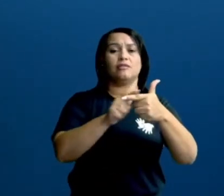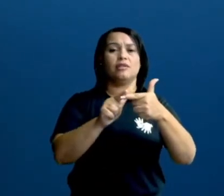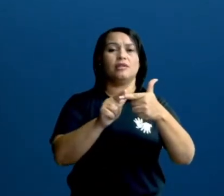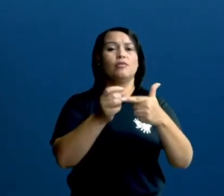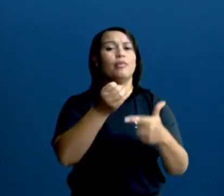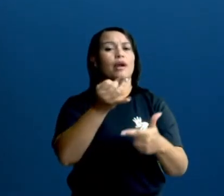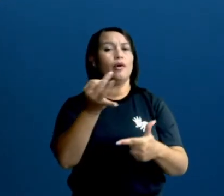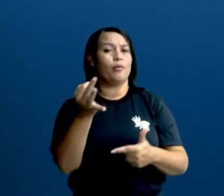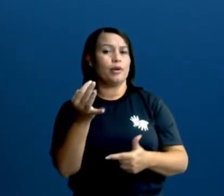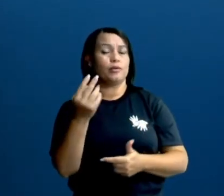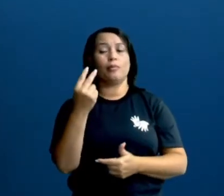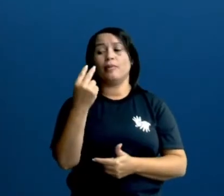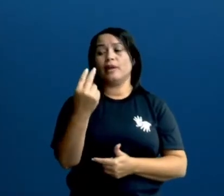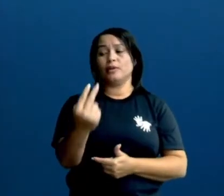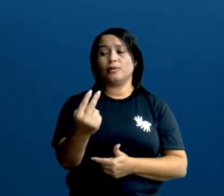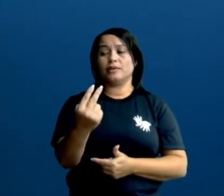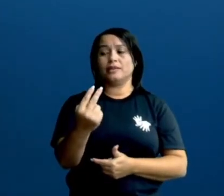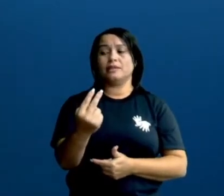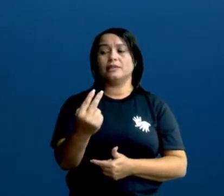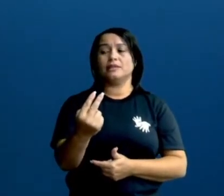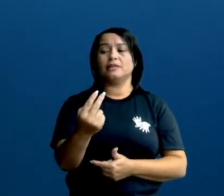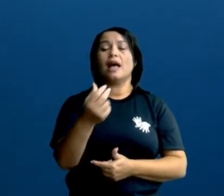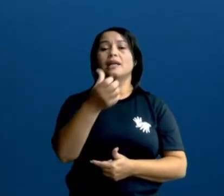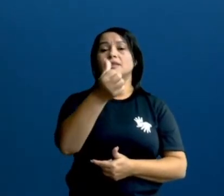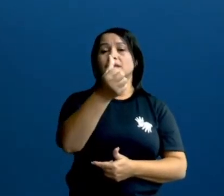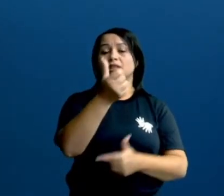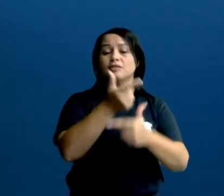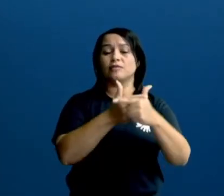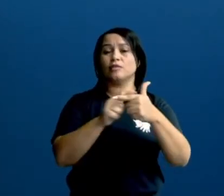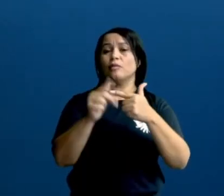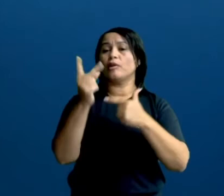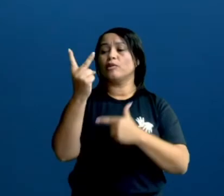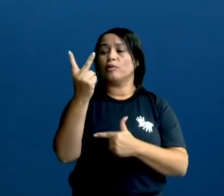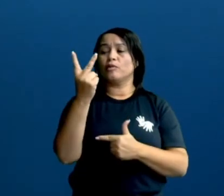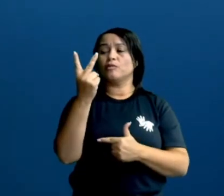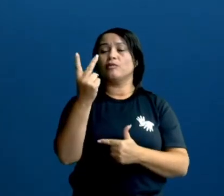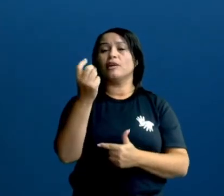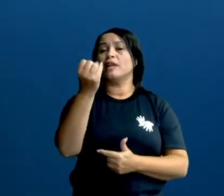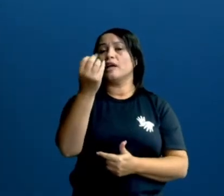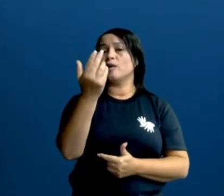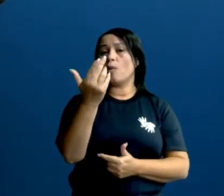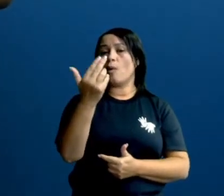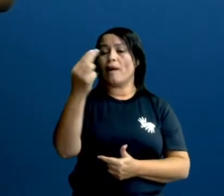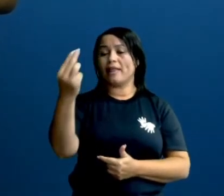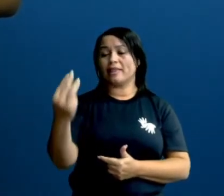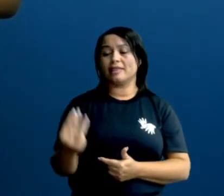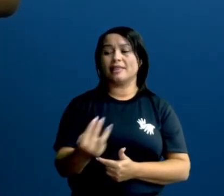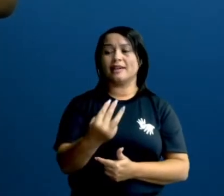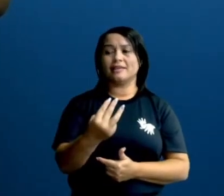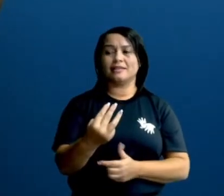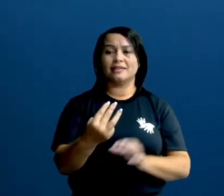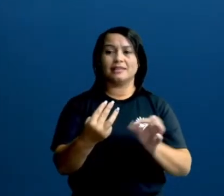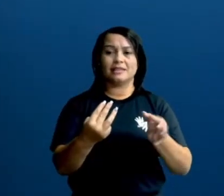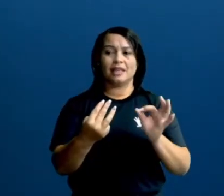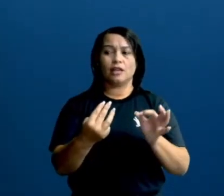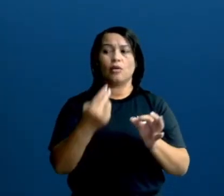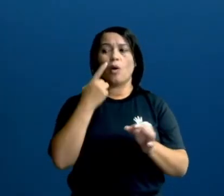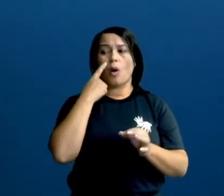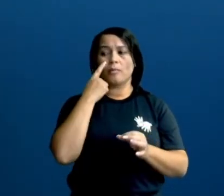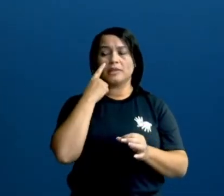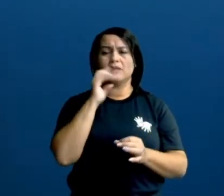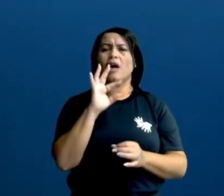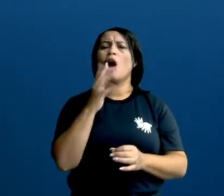quanto? Para 2, tá certo? Então, ó, 6 dividido para 2, 3, tá certo? Então,